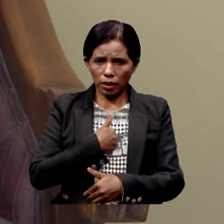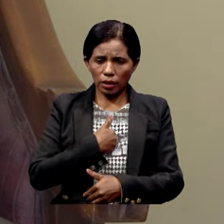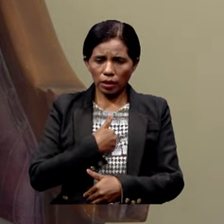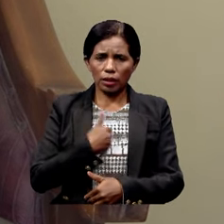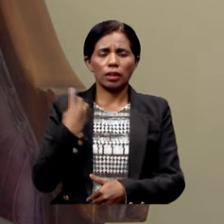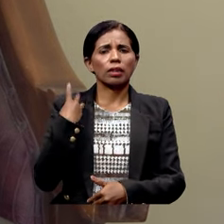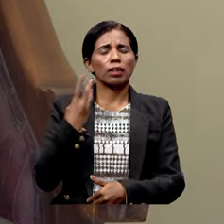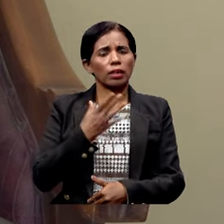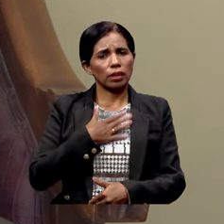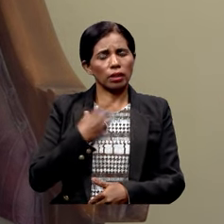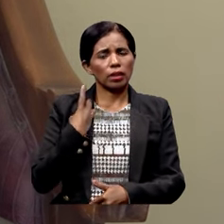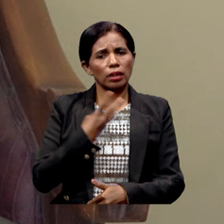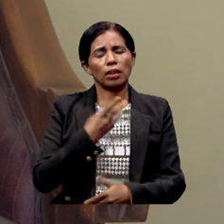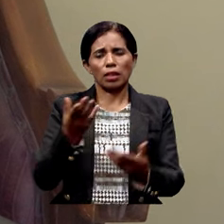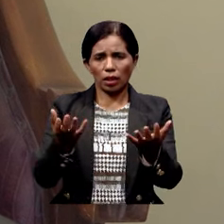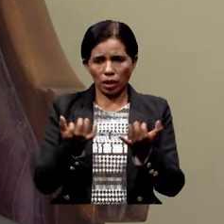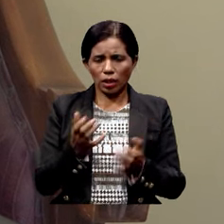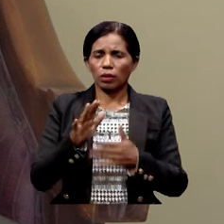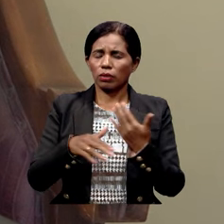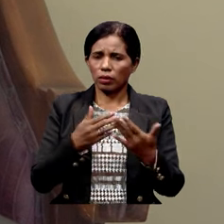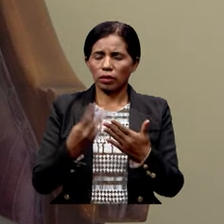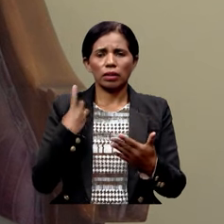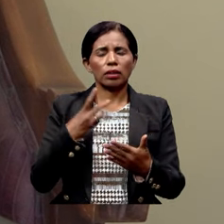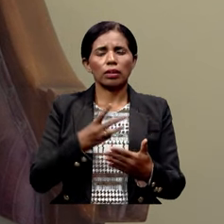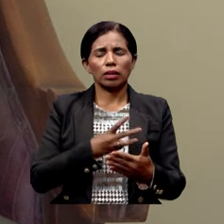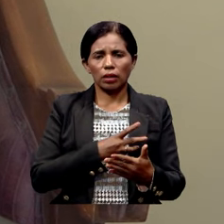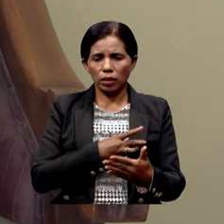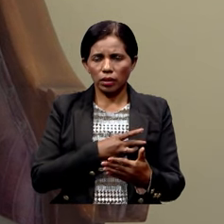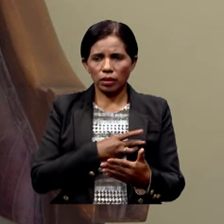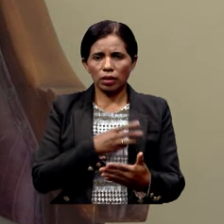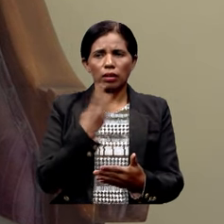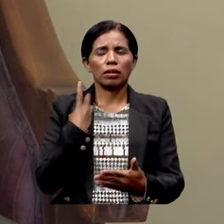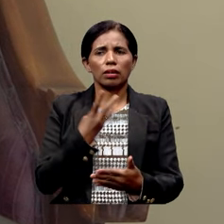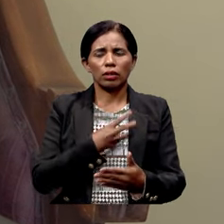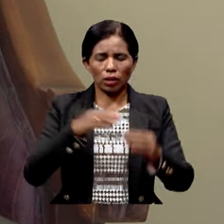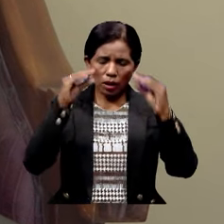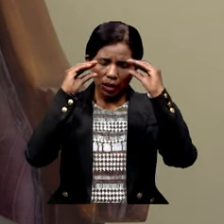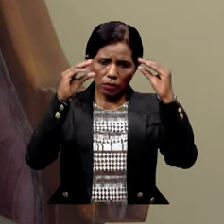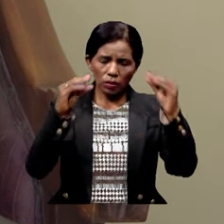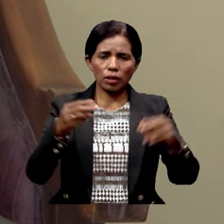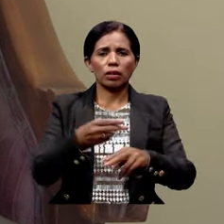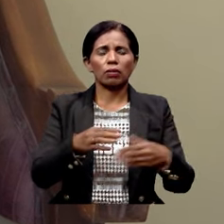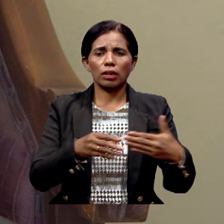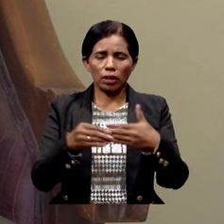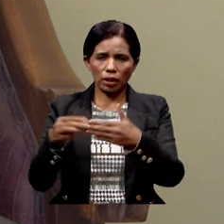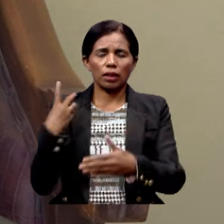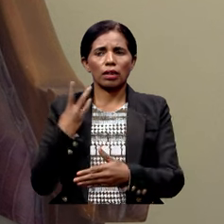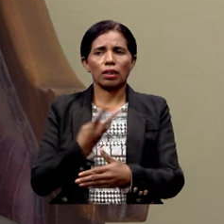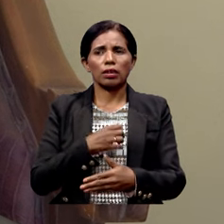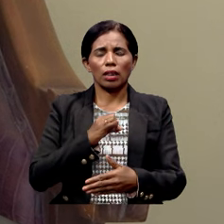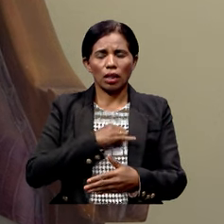ni hakarak sira ita ni gosto biológico sira ita tingi duka no forma ita ni kata haune